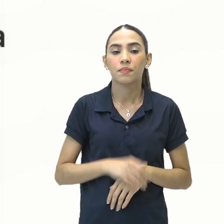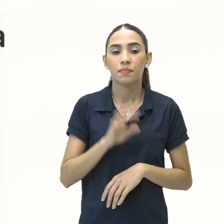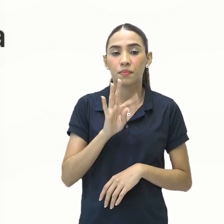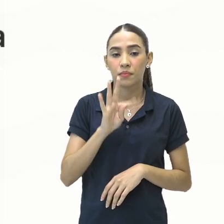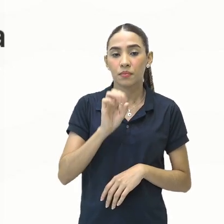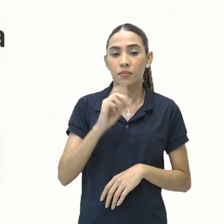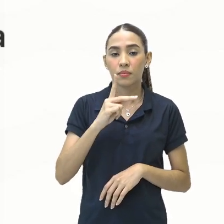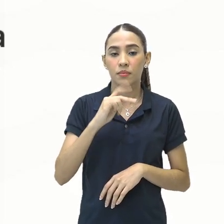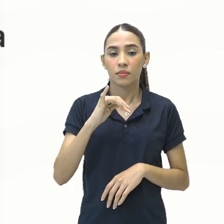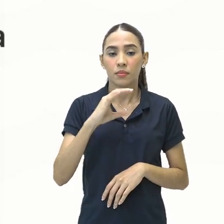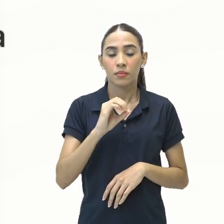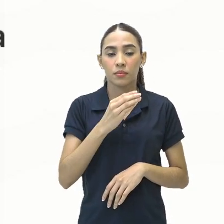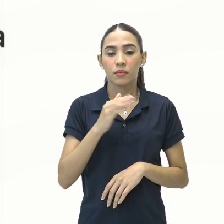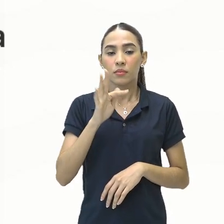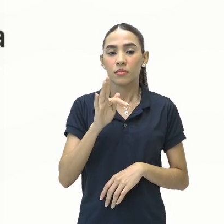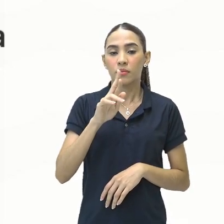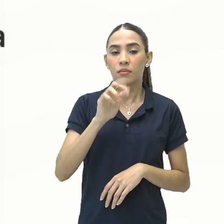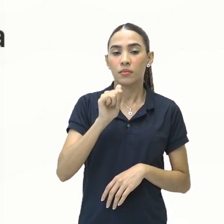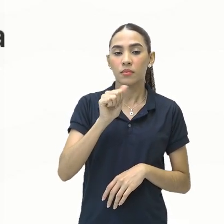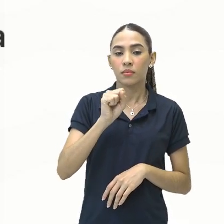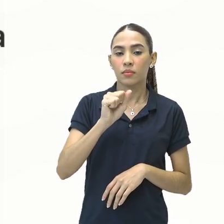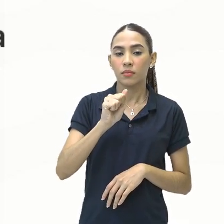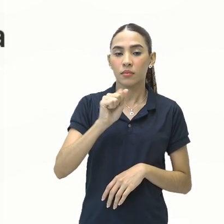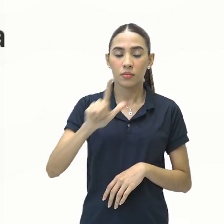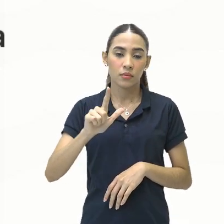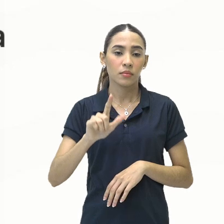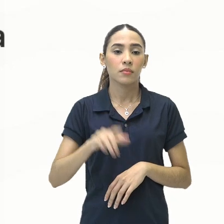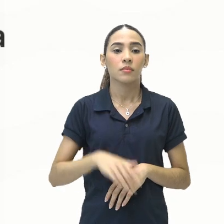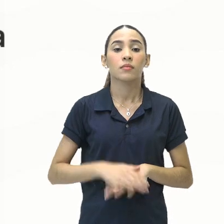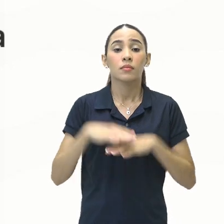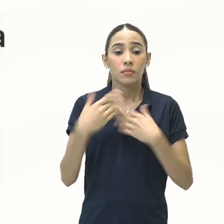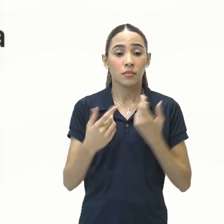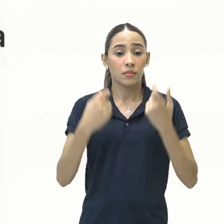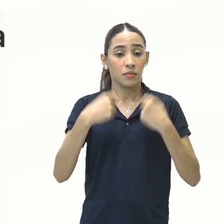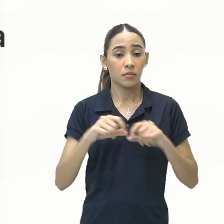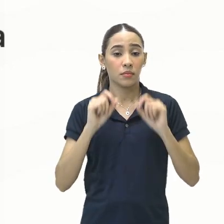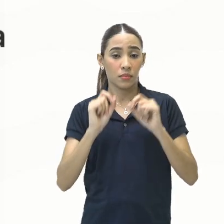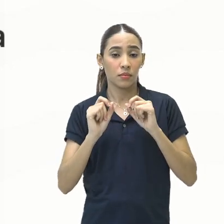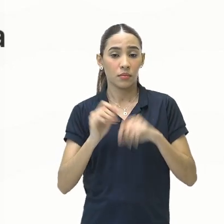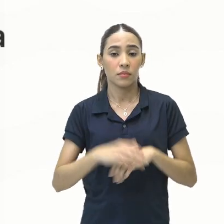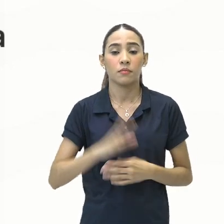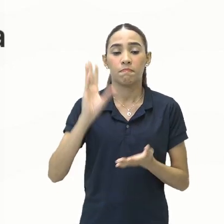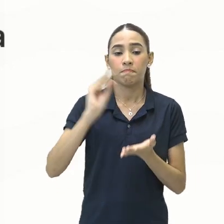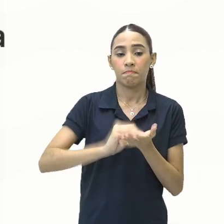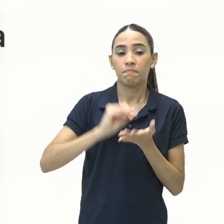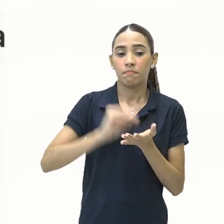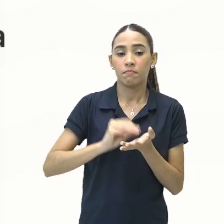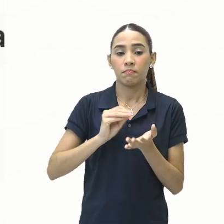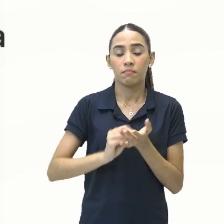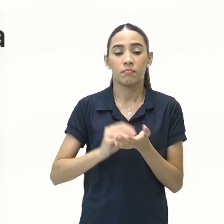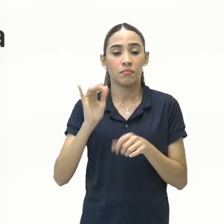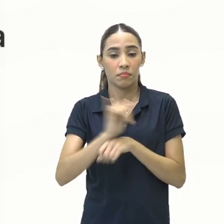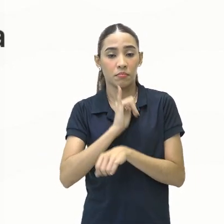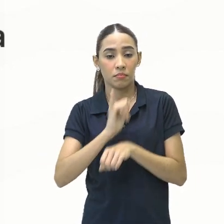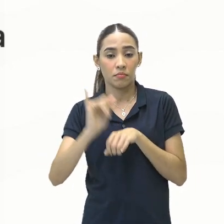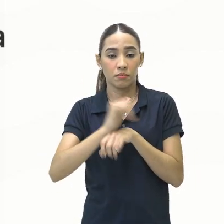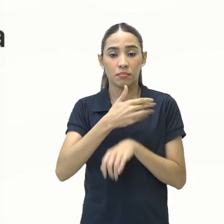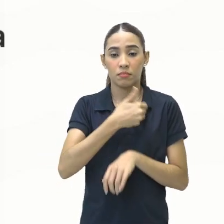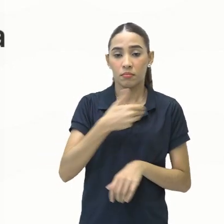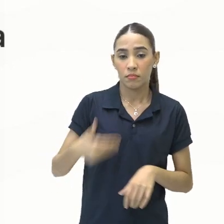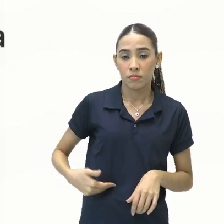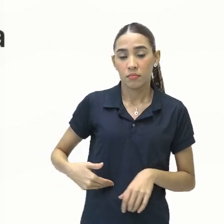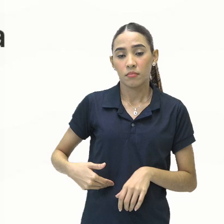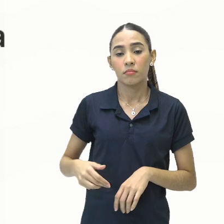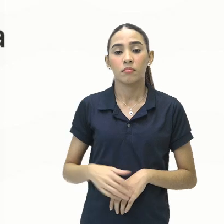frasal. Em primeiro lugar, deve-se ressaltar a ausência de medidas